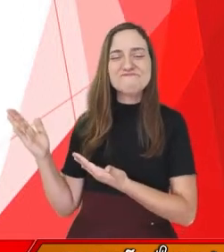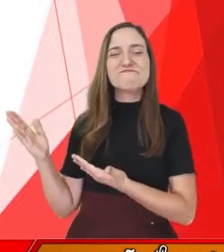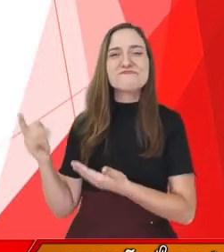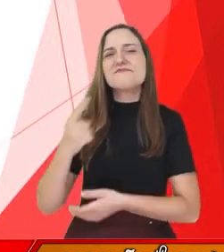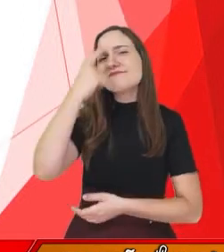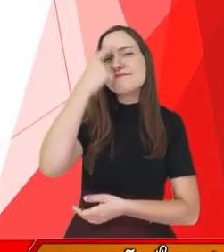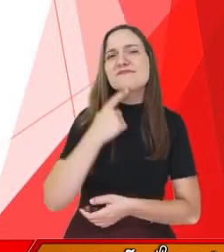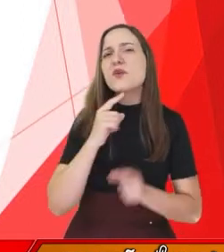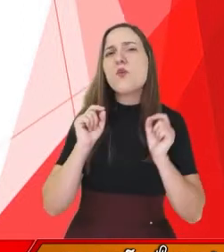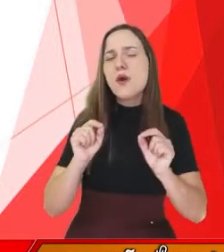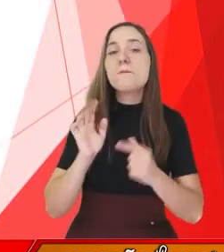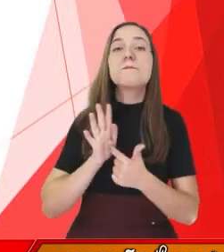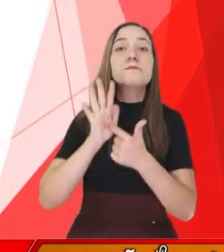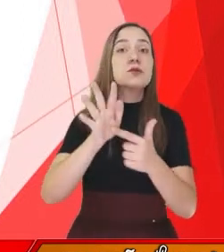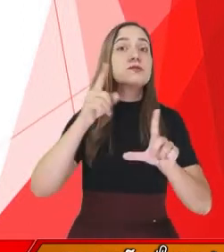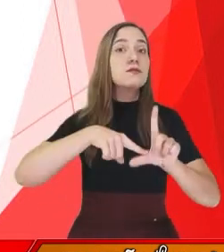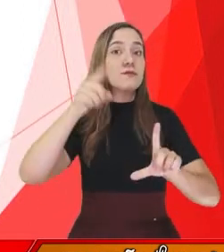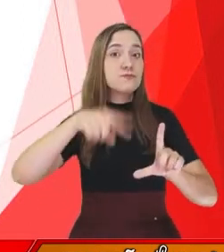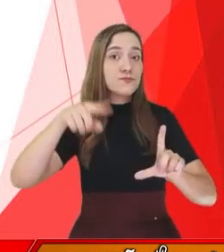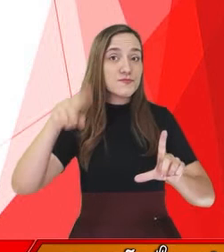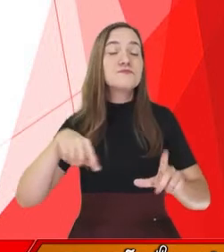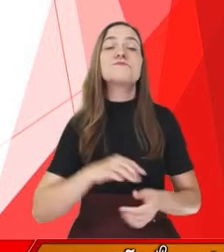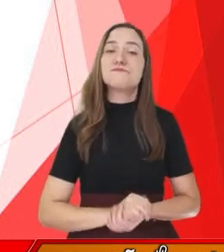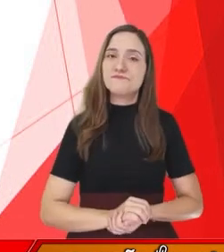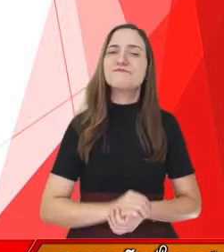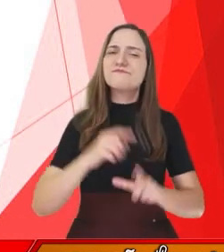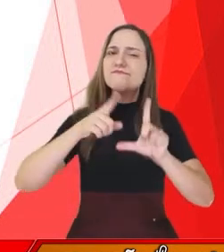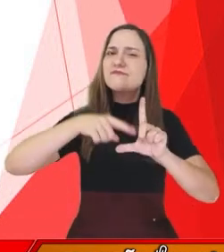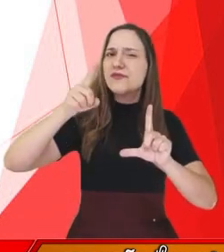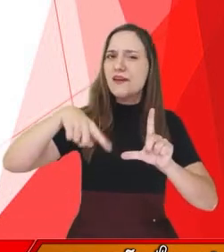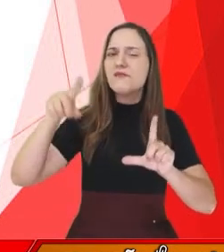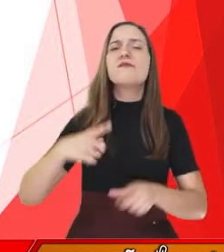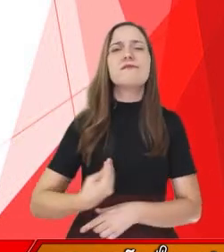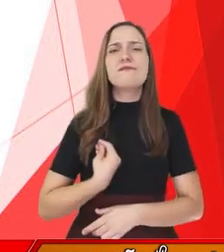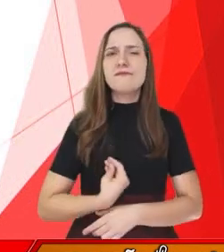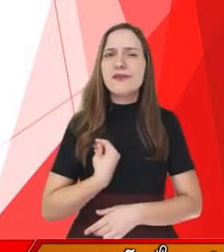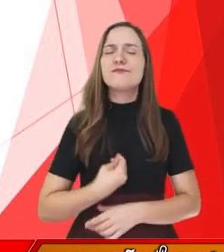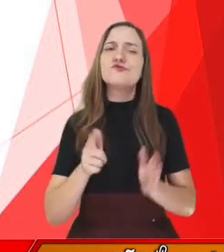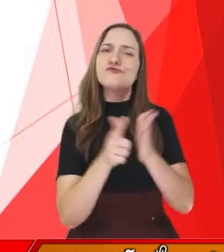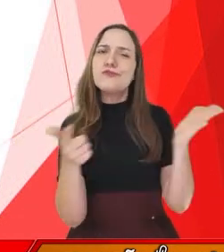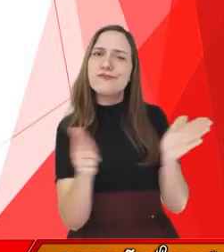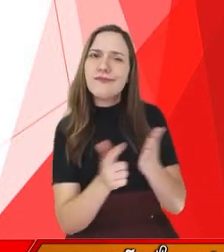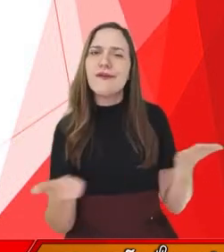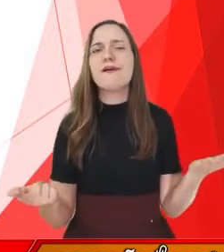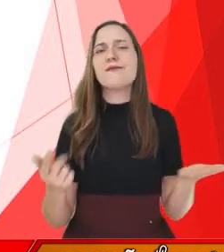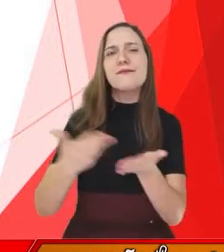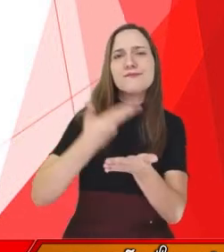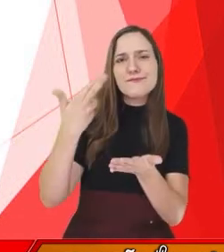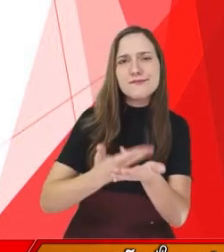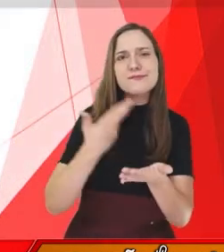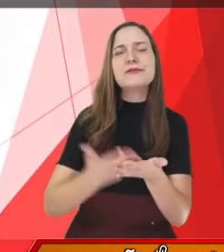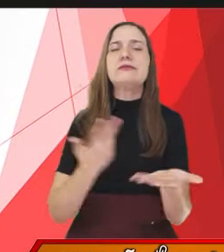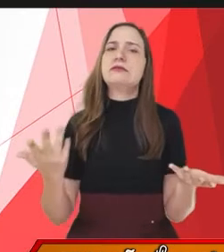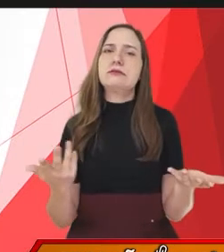Essas imagens representam gráficos. Os gráficos estão presentes em jornais,